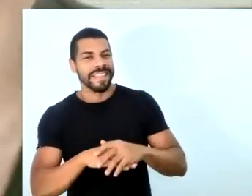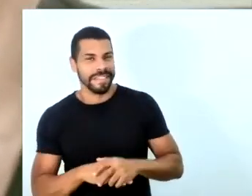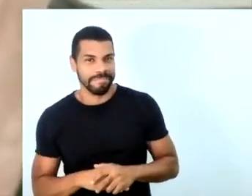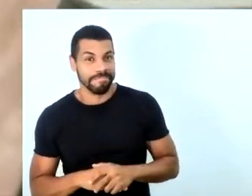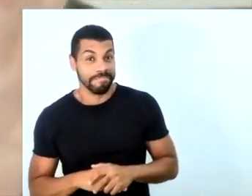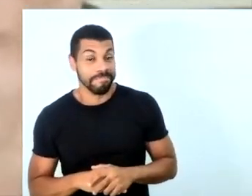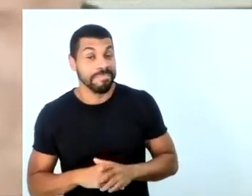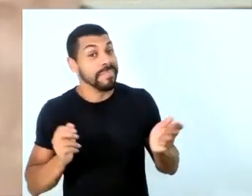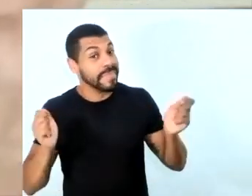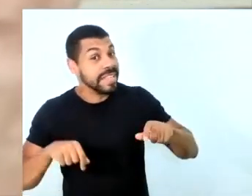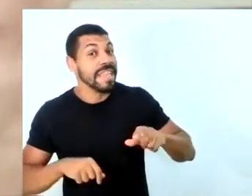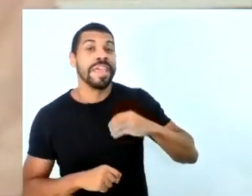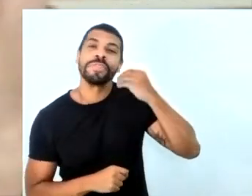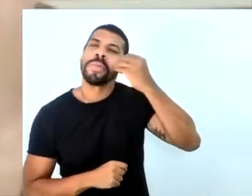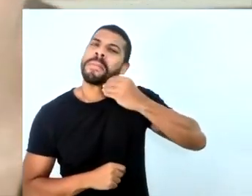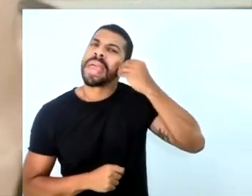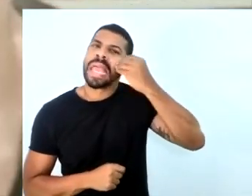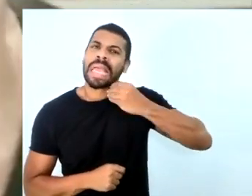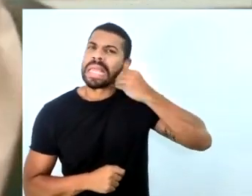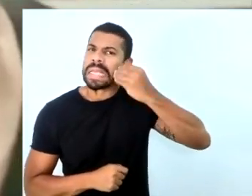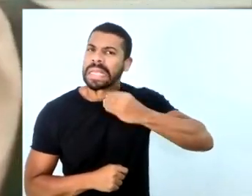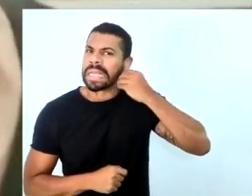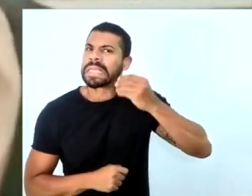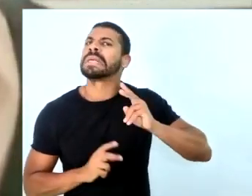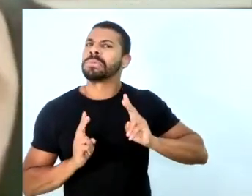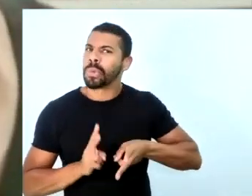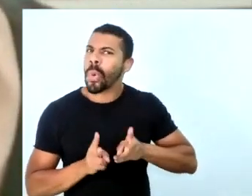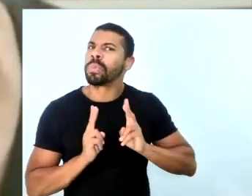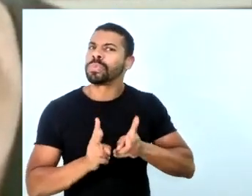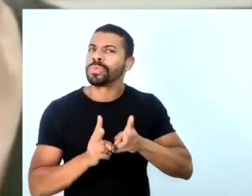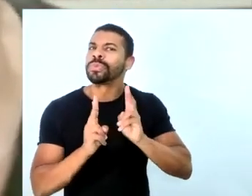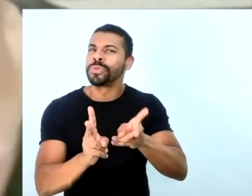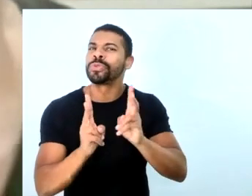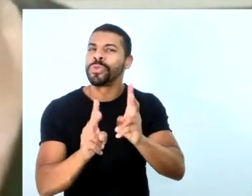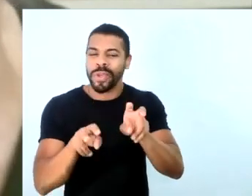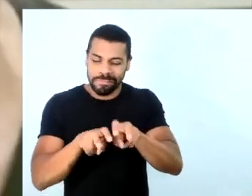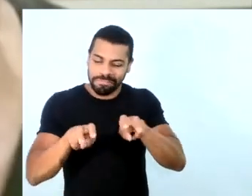vendo o filme junto com você, né? Então, acho que essa é uma experiência que a gente não deve